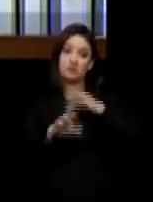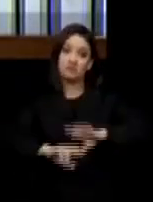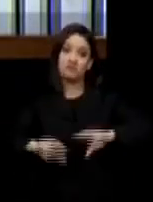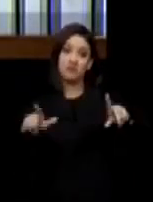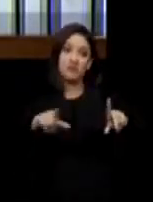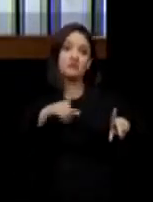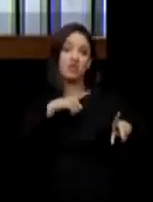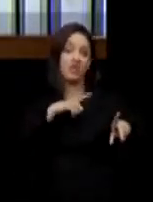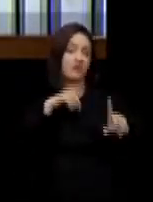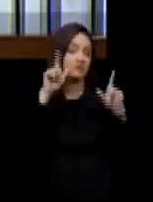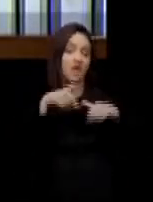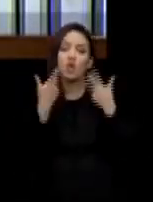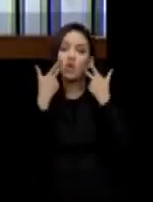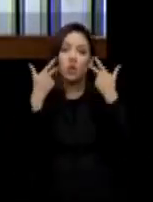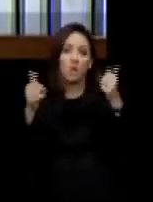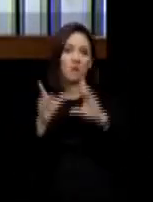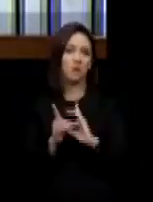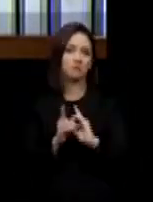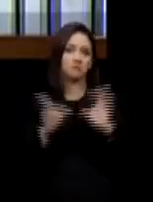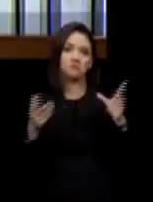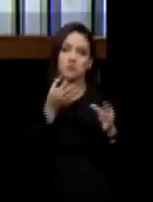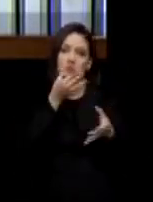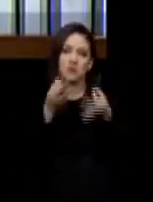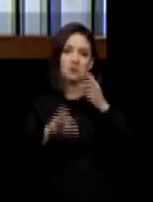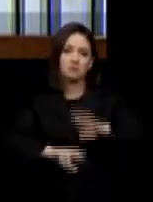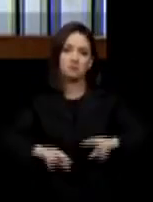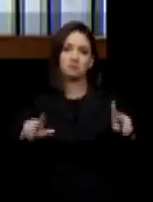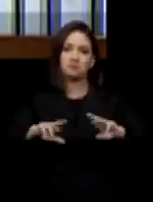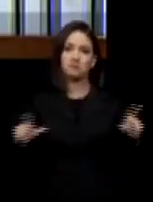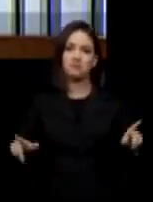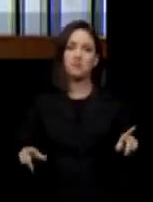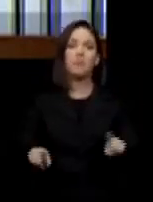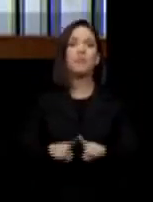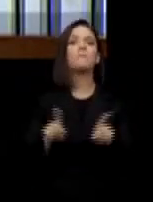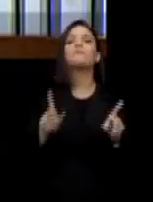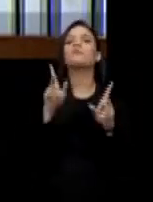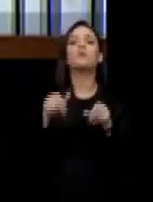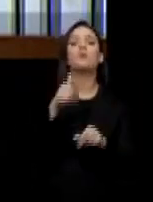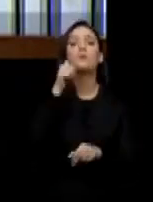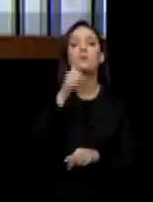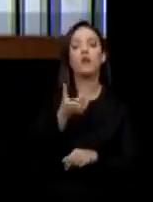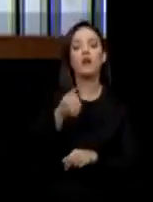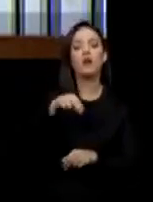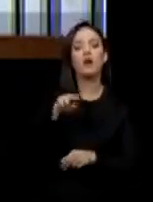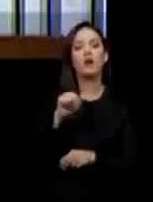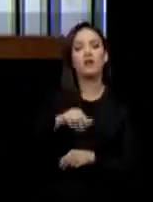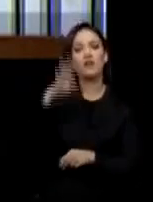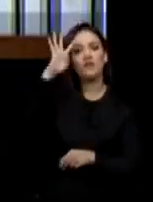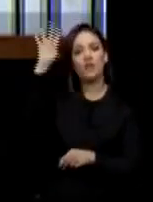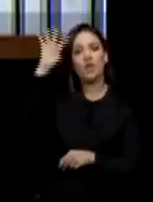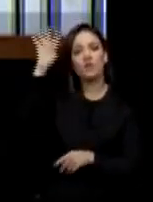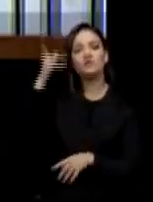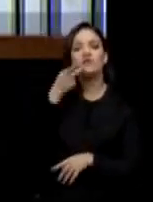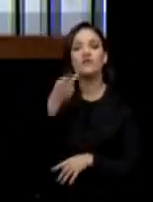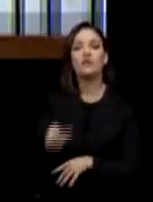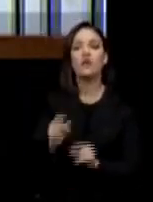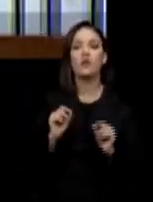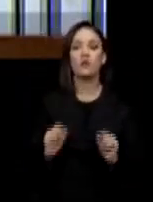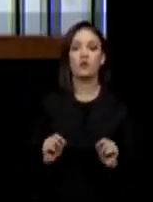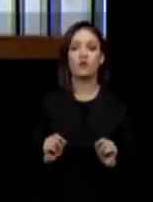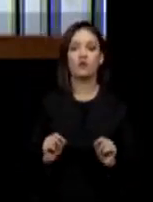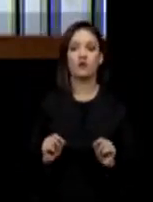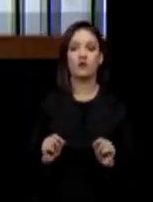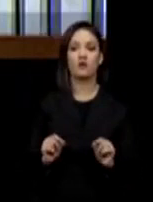pois elas são naturais na democracia. Como disse a filósofa Hannah Arendt, e como venho